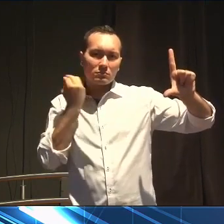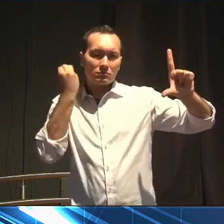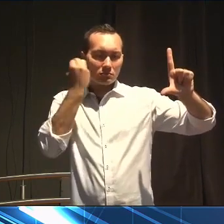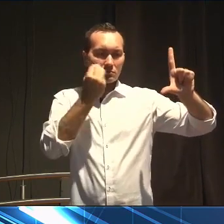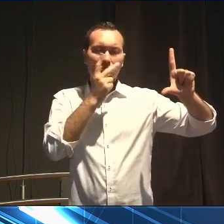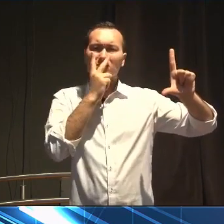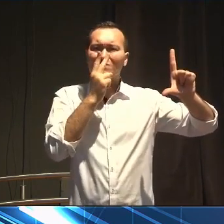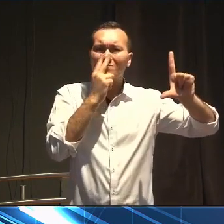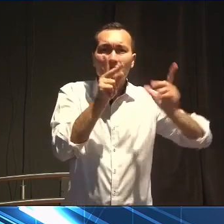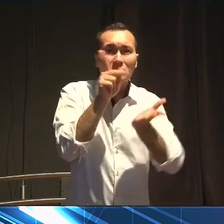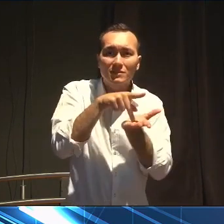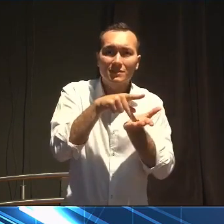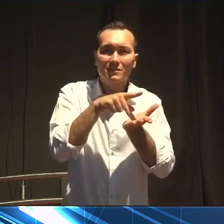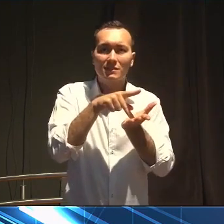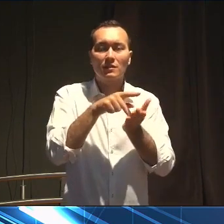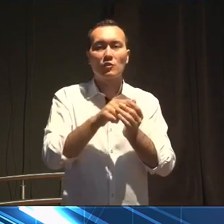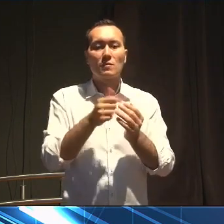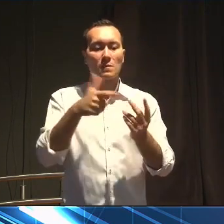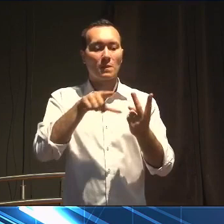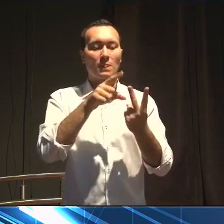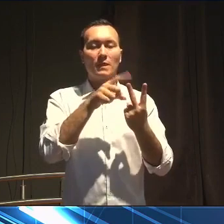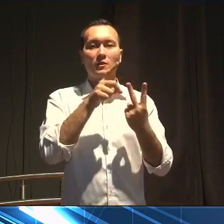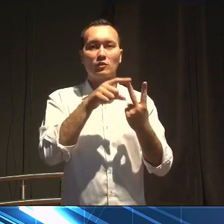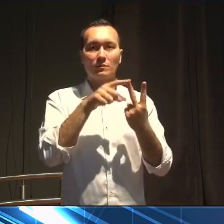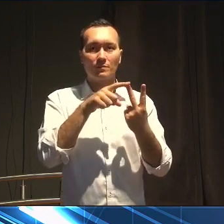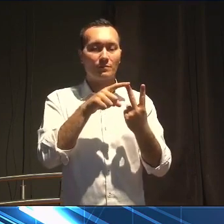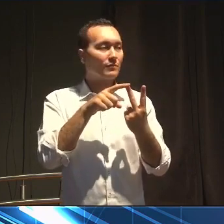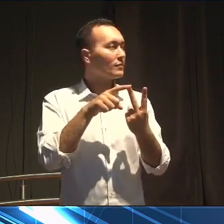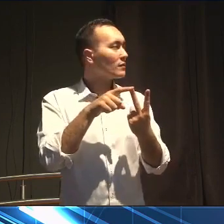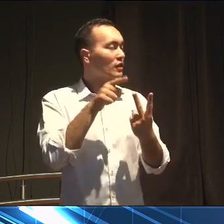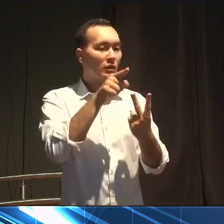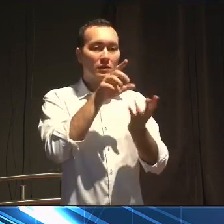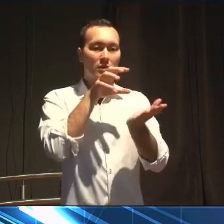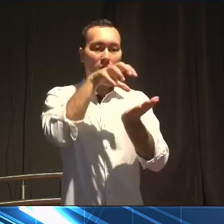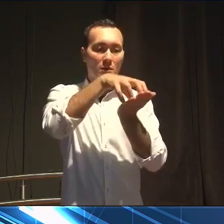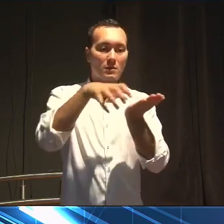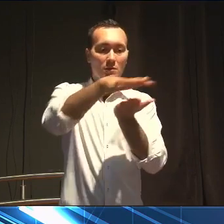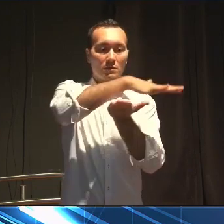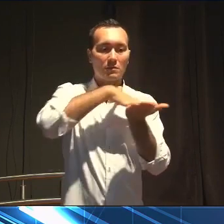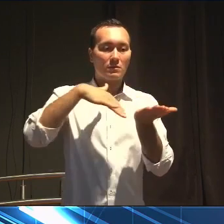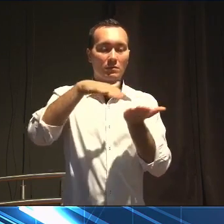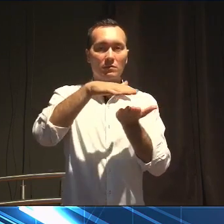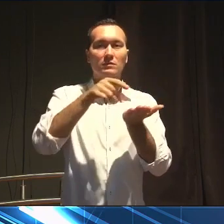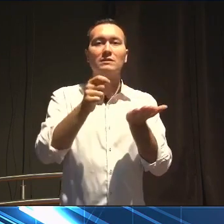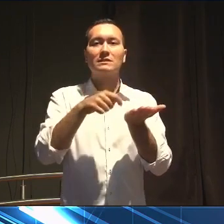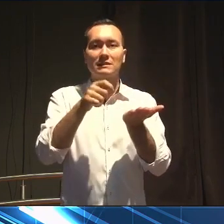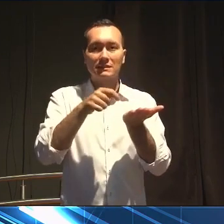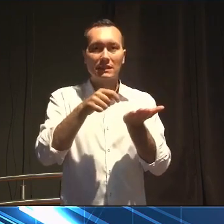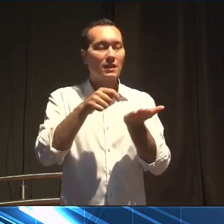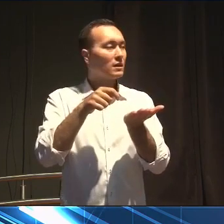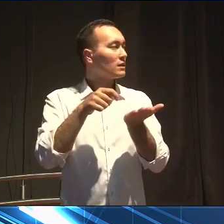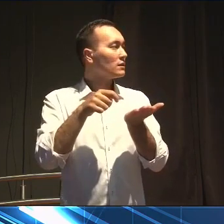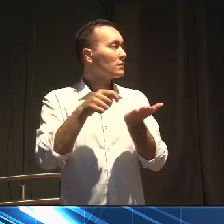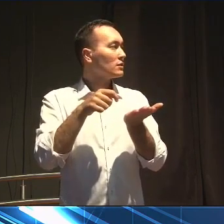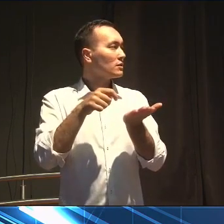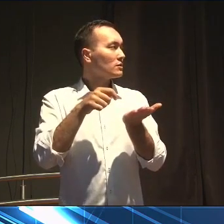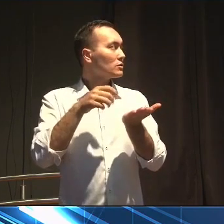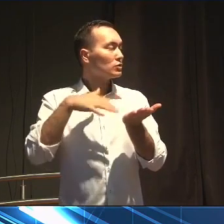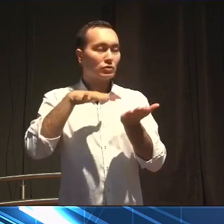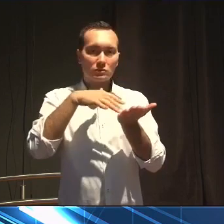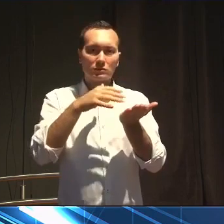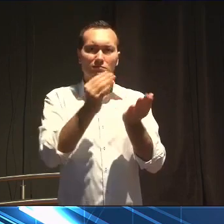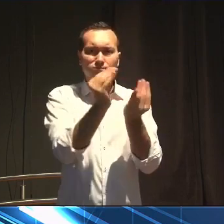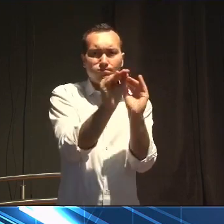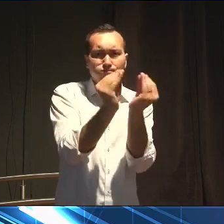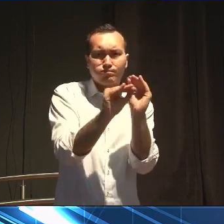a existência de computação em grandes data center, computação de GPU de forma escalável, para a gente conseguir ter muita